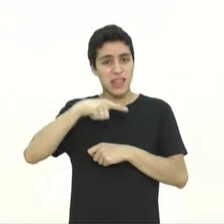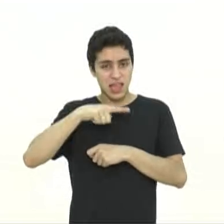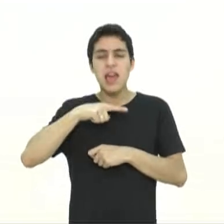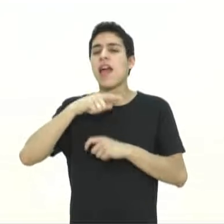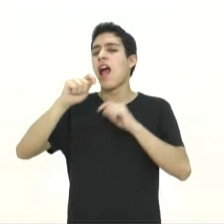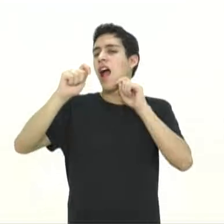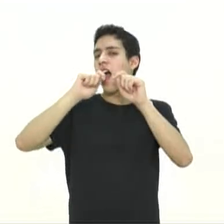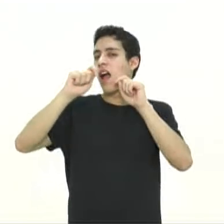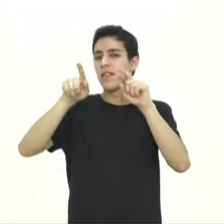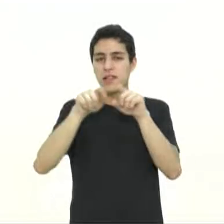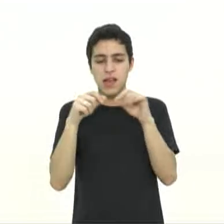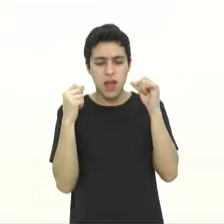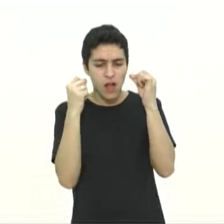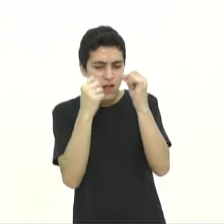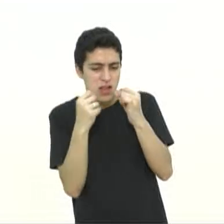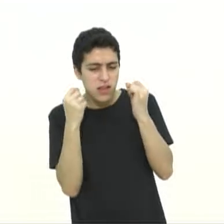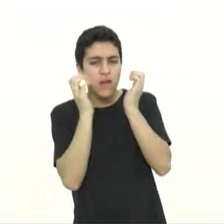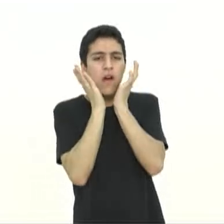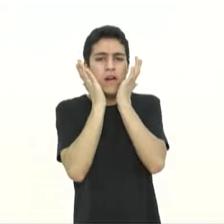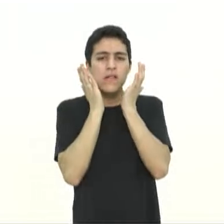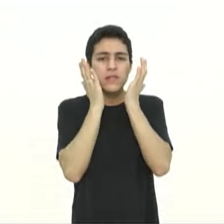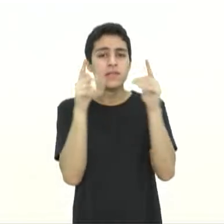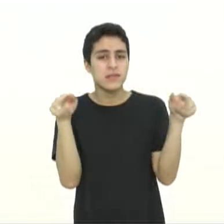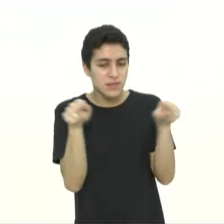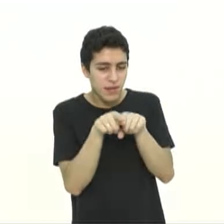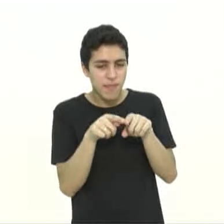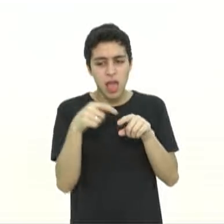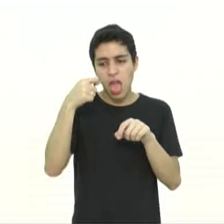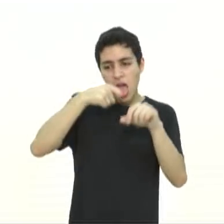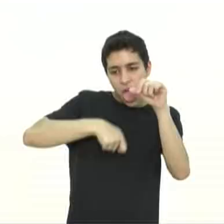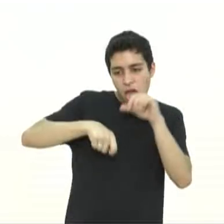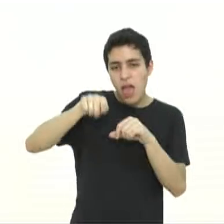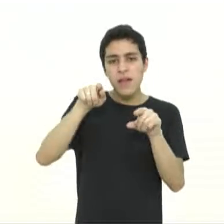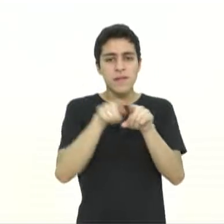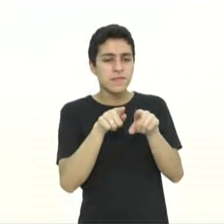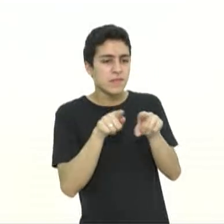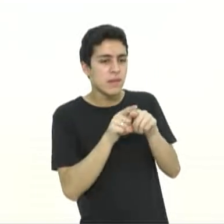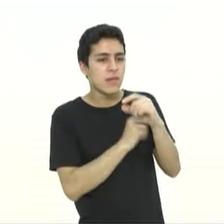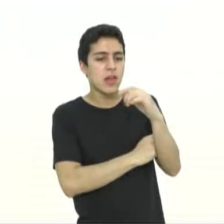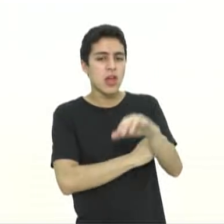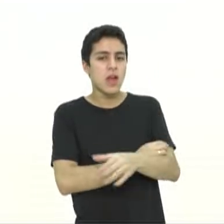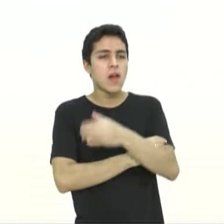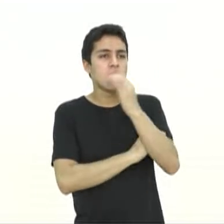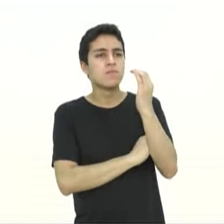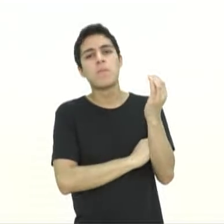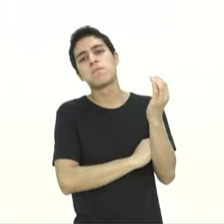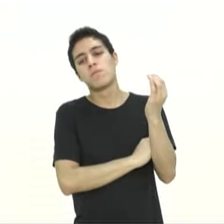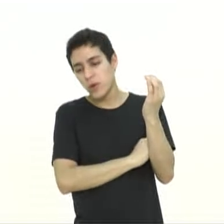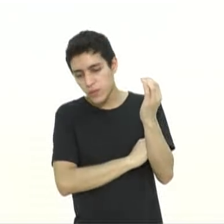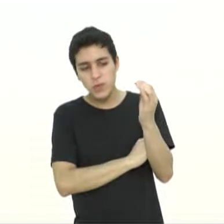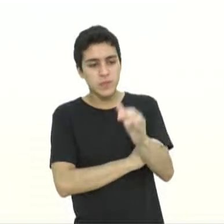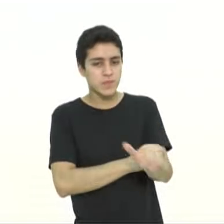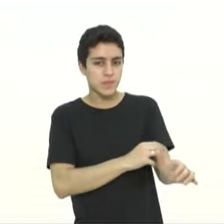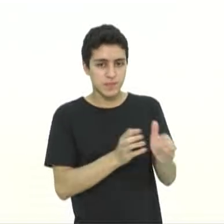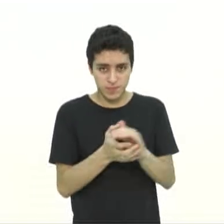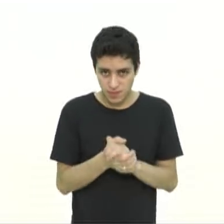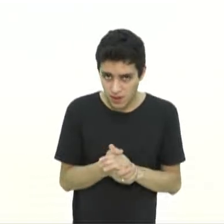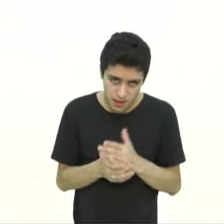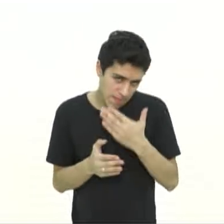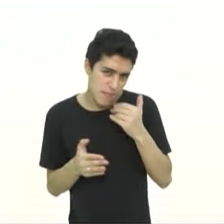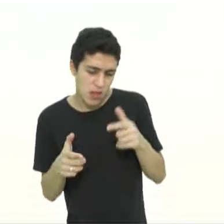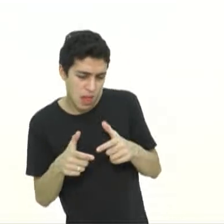fio dental, massagear a gengiva, escovar a língua e bochechar com Plax. Melhor, inclusive,